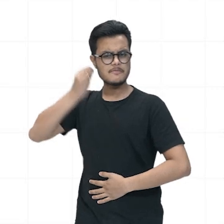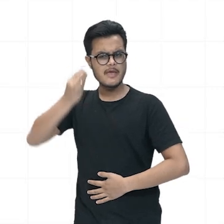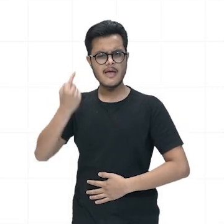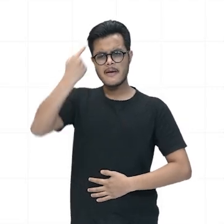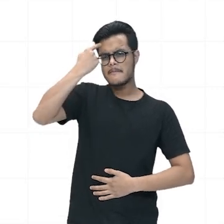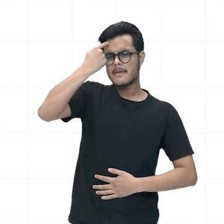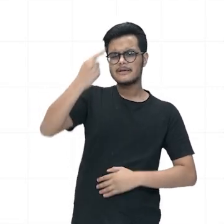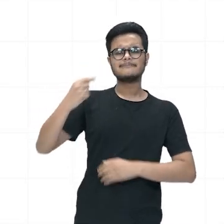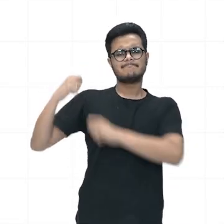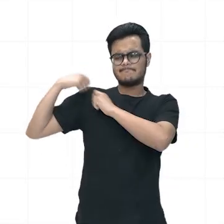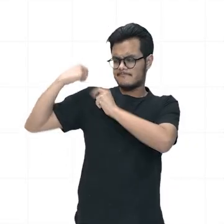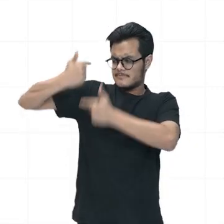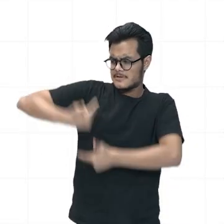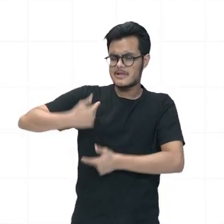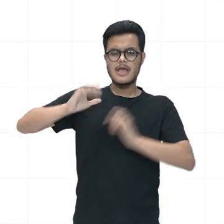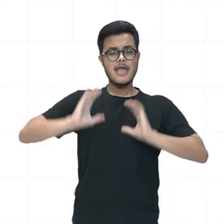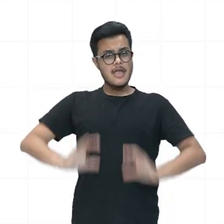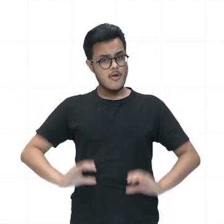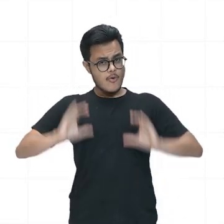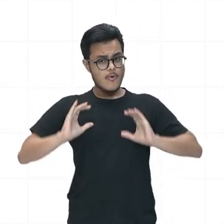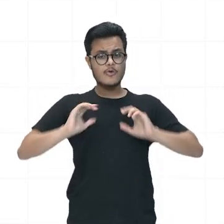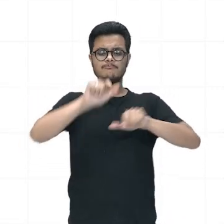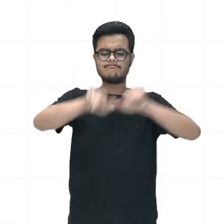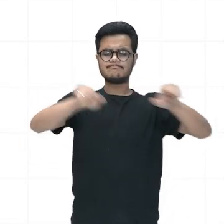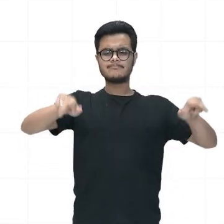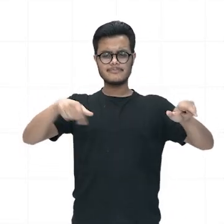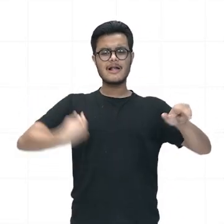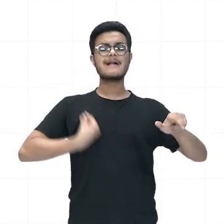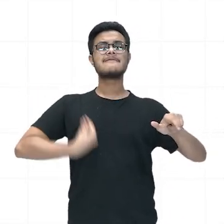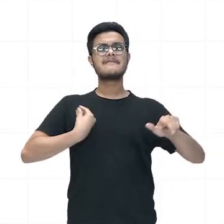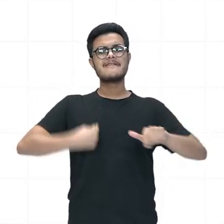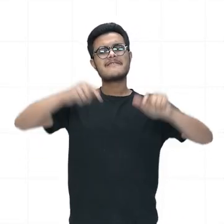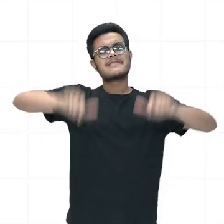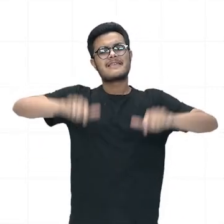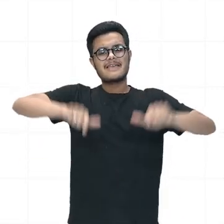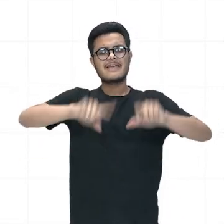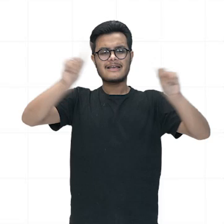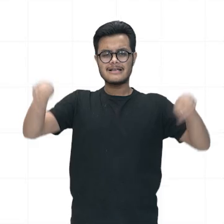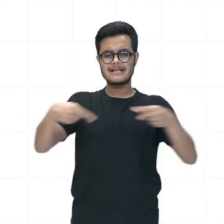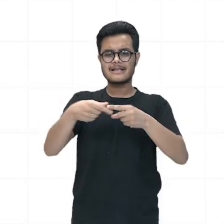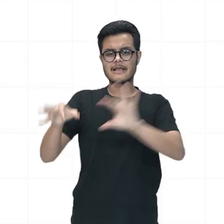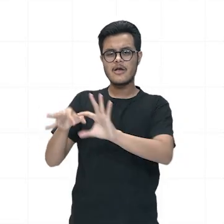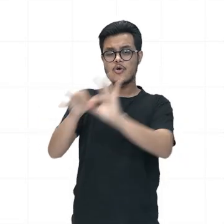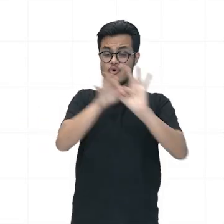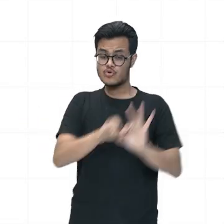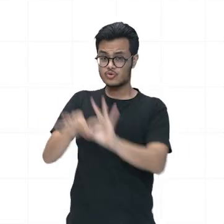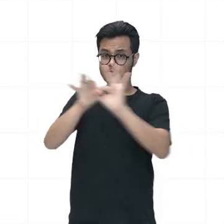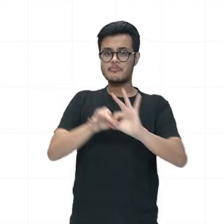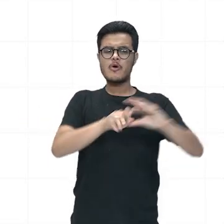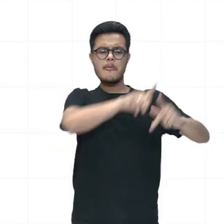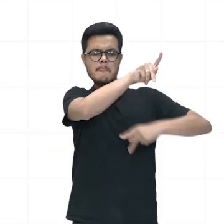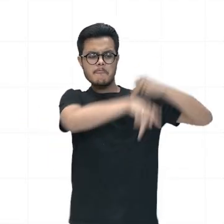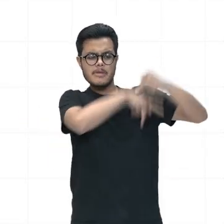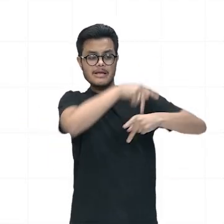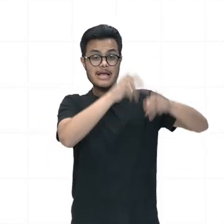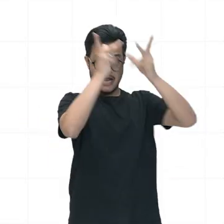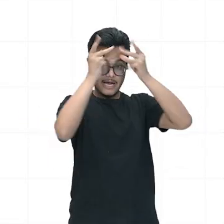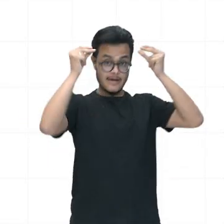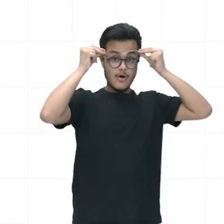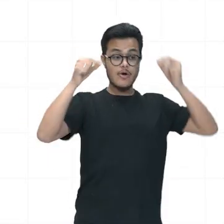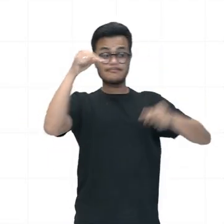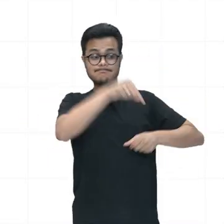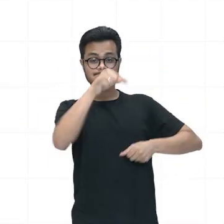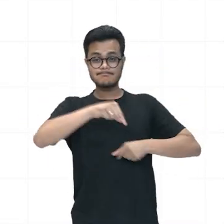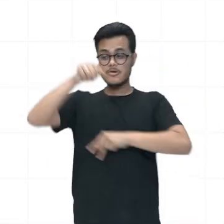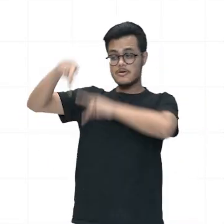ideias, tradições e costumes formados a partir da integração dos povos greco